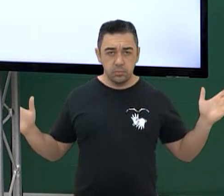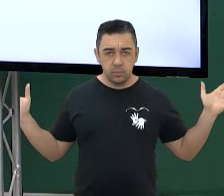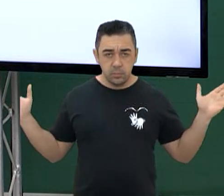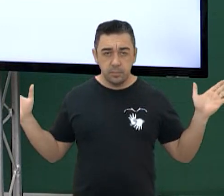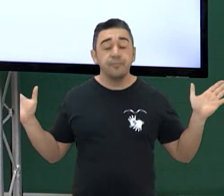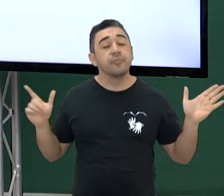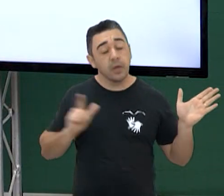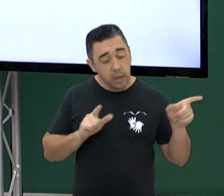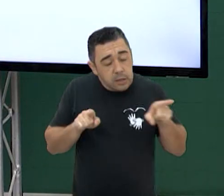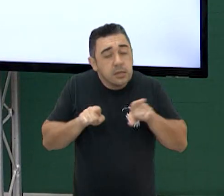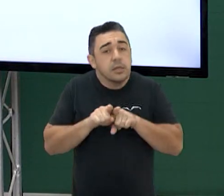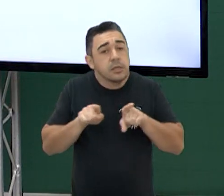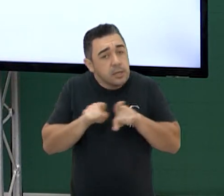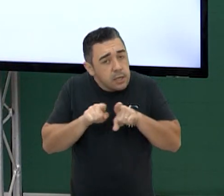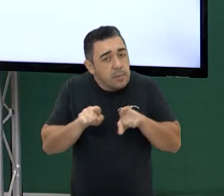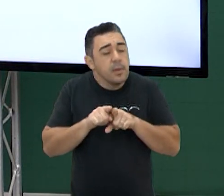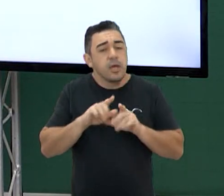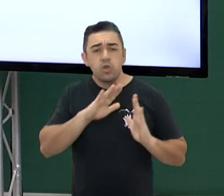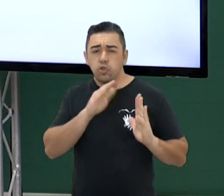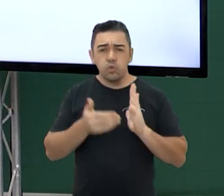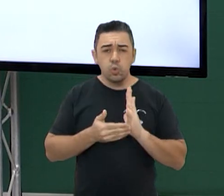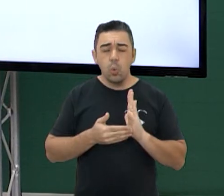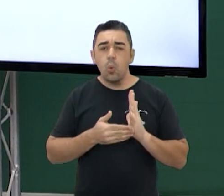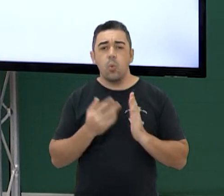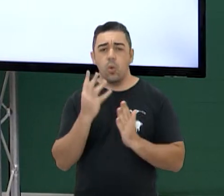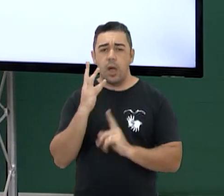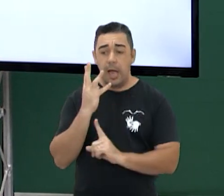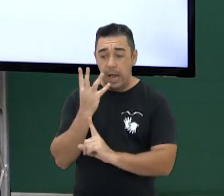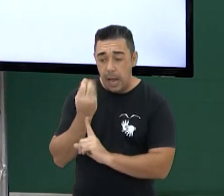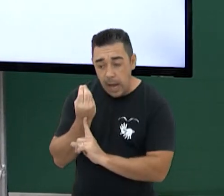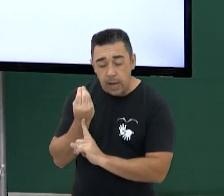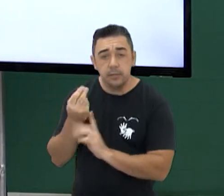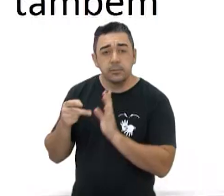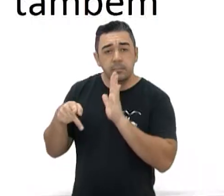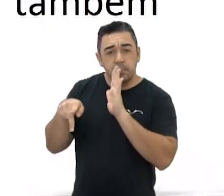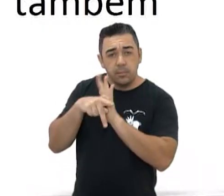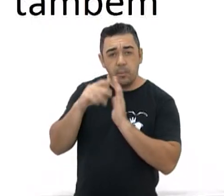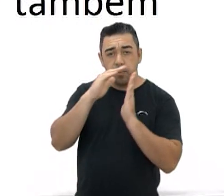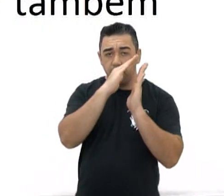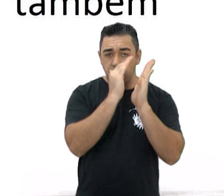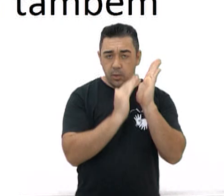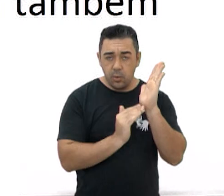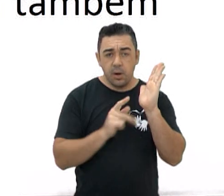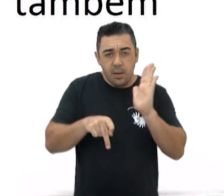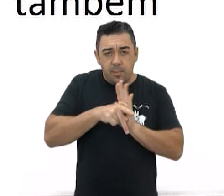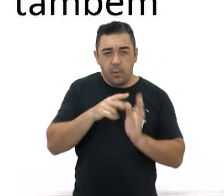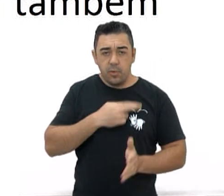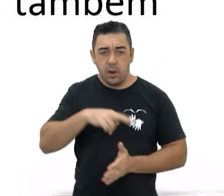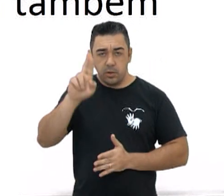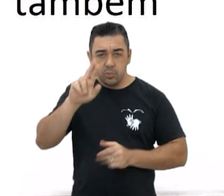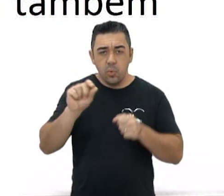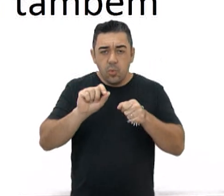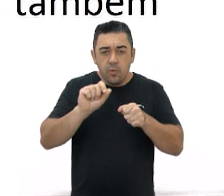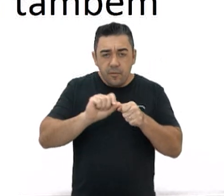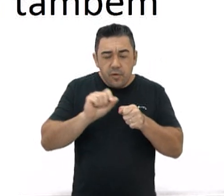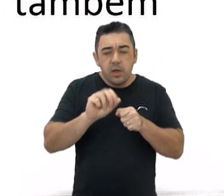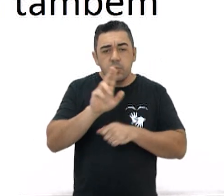E praticamente toda a arte barroca é religiosa e foi usada para decorar as igrejas.